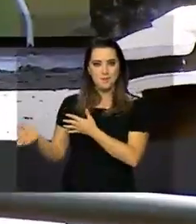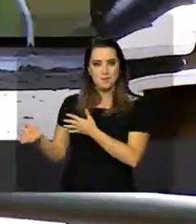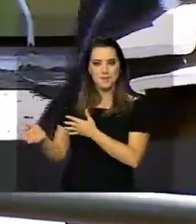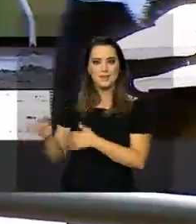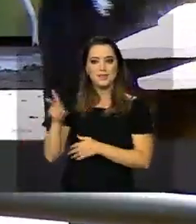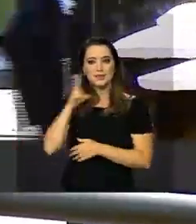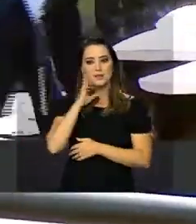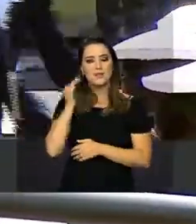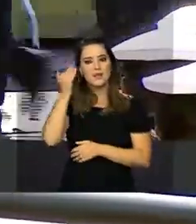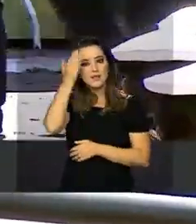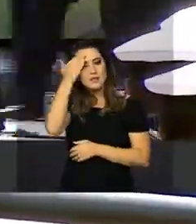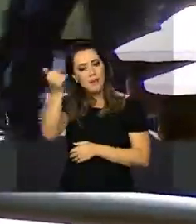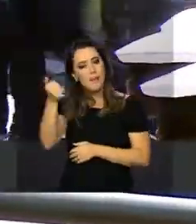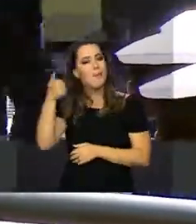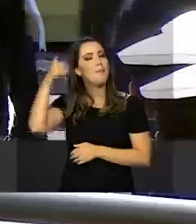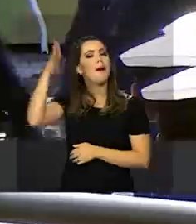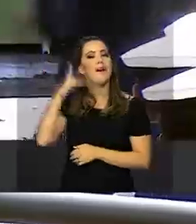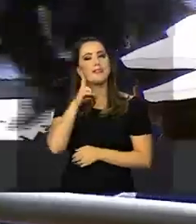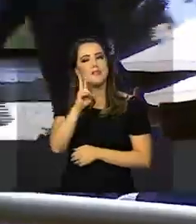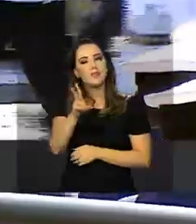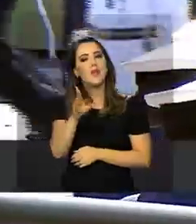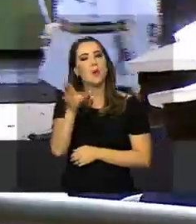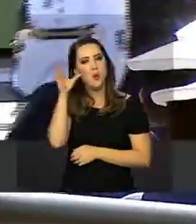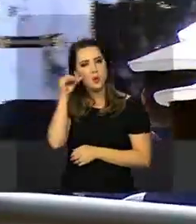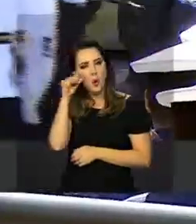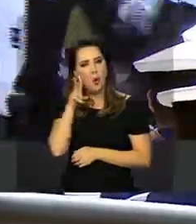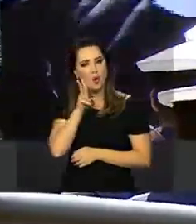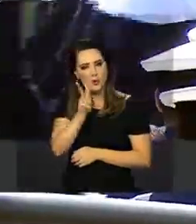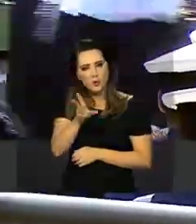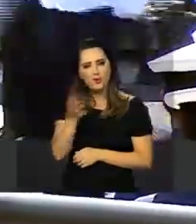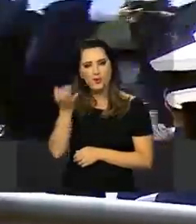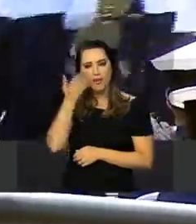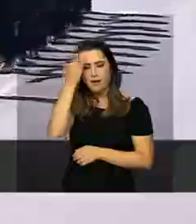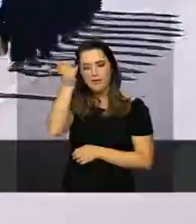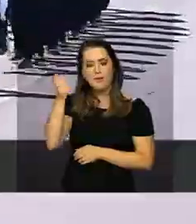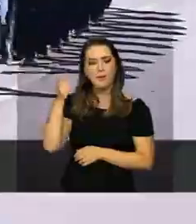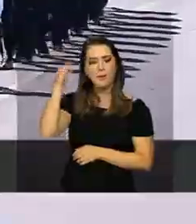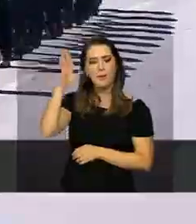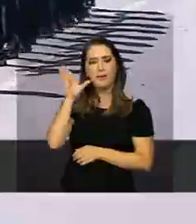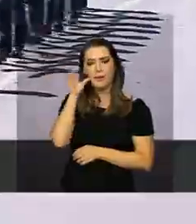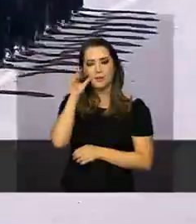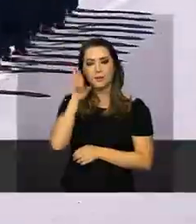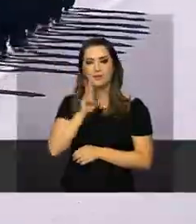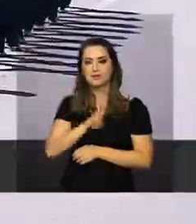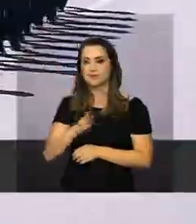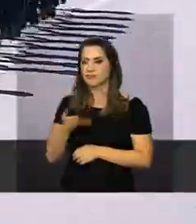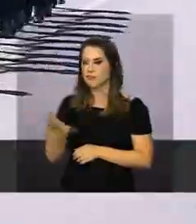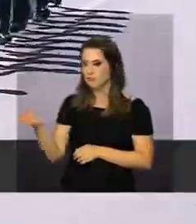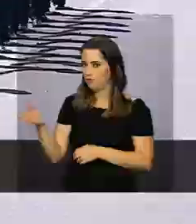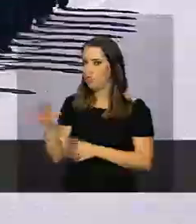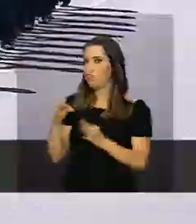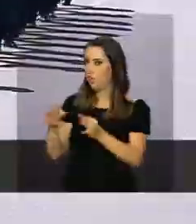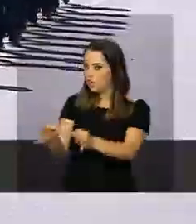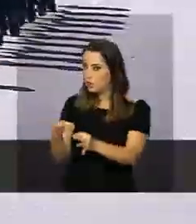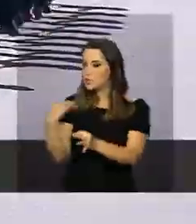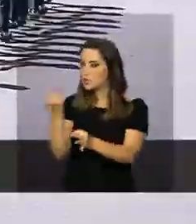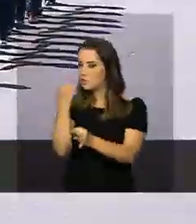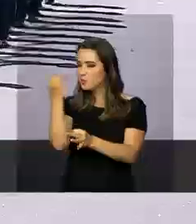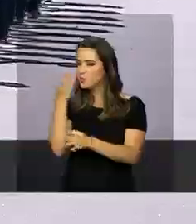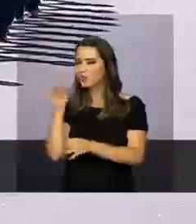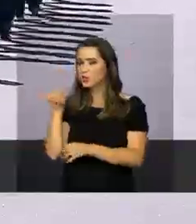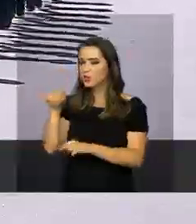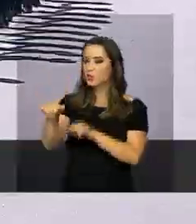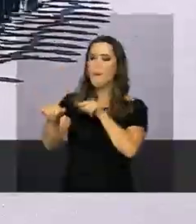muito mais. Você que gosta, tem curiosidade, né? Tem interesse, conhecer essa tecnologia embarcada nas aeronaves da Força